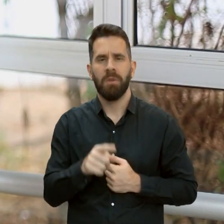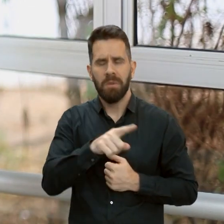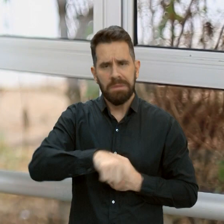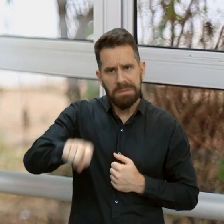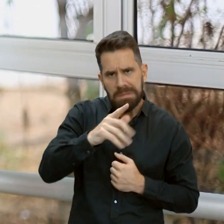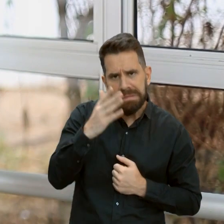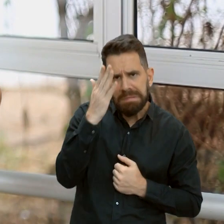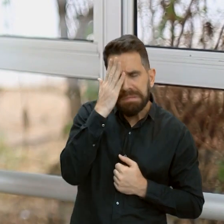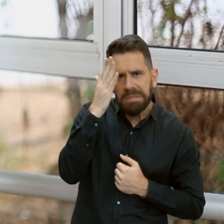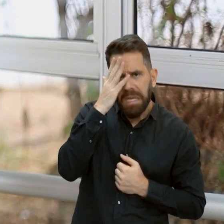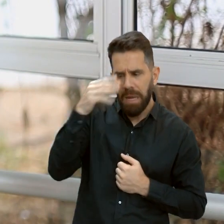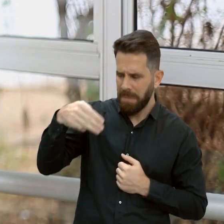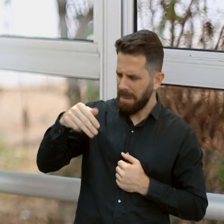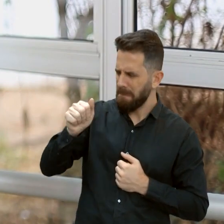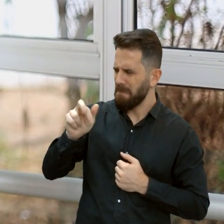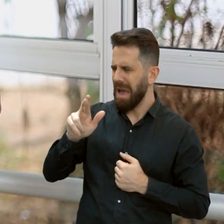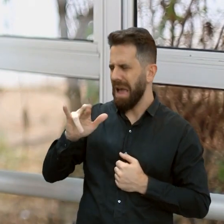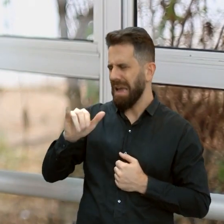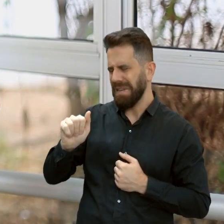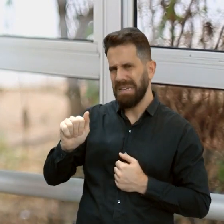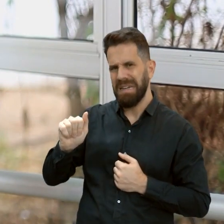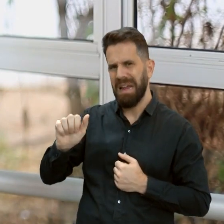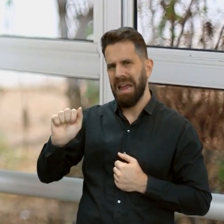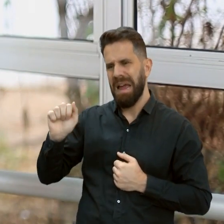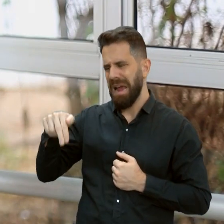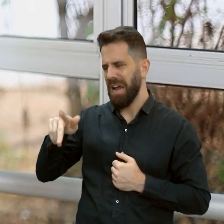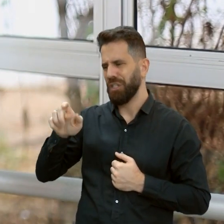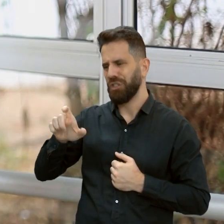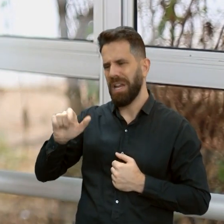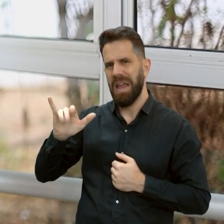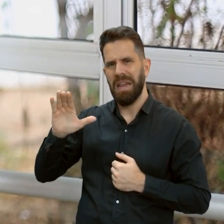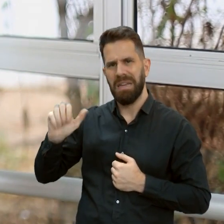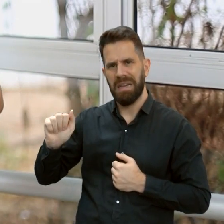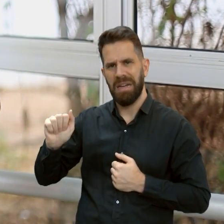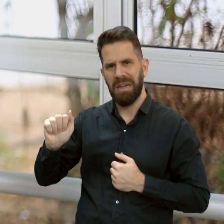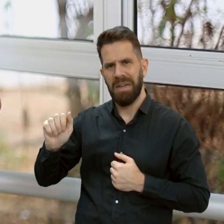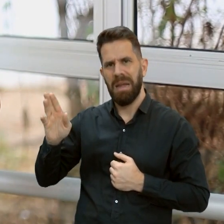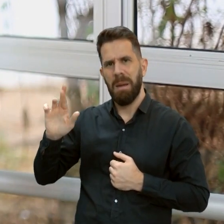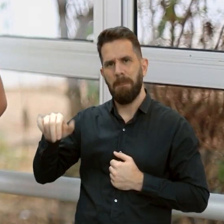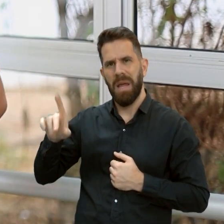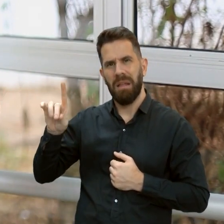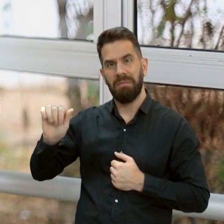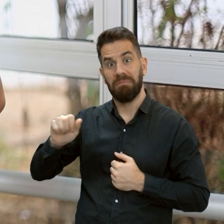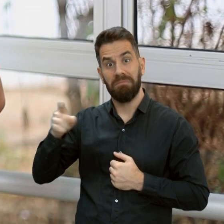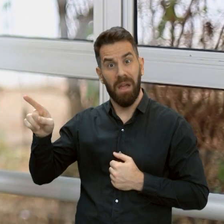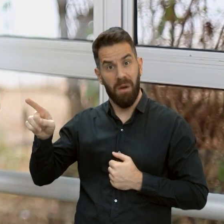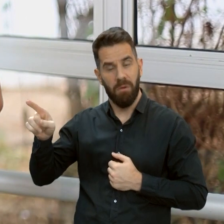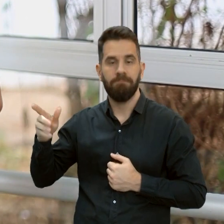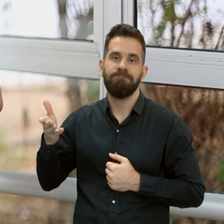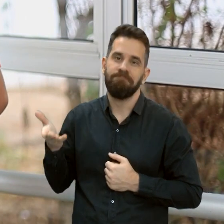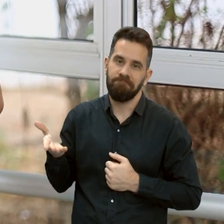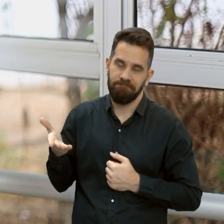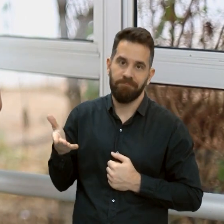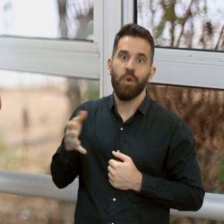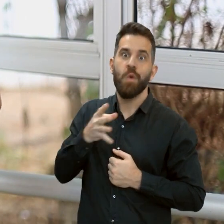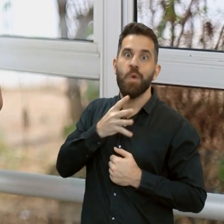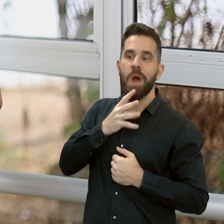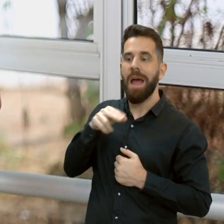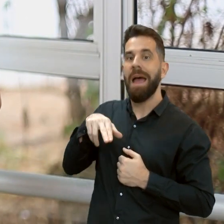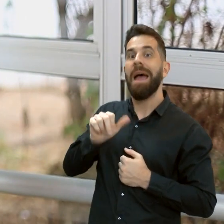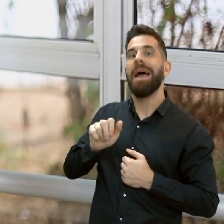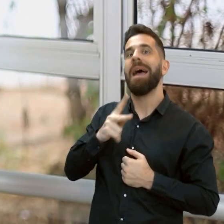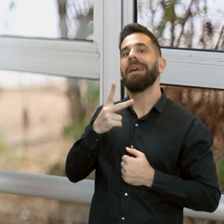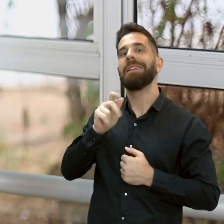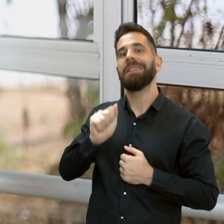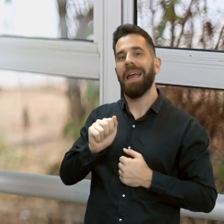falar sobre Maria Angélica da Costa Brandão, a conhecida Nhanhá do Couto, personagem histórica da cidade de Goiás,